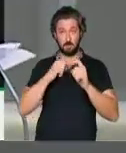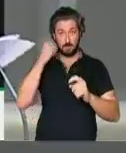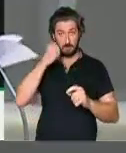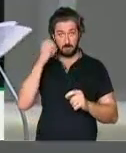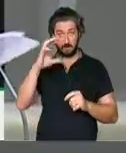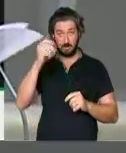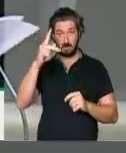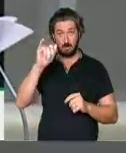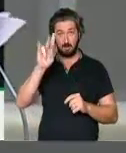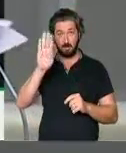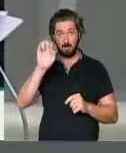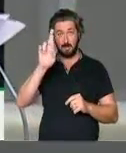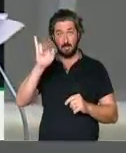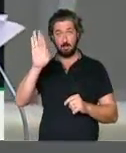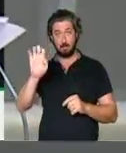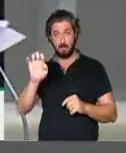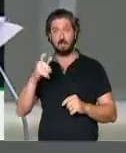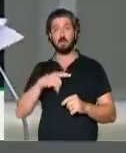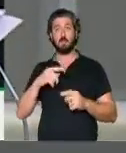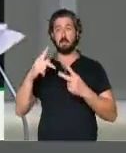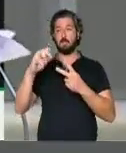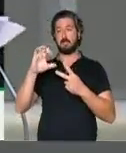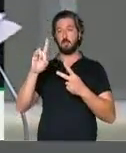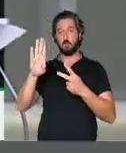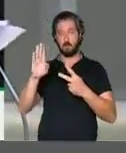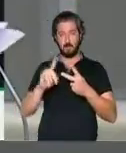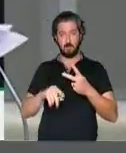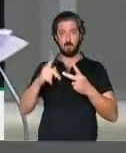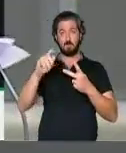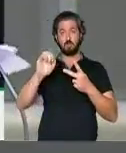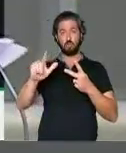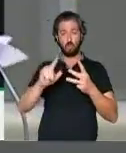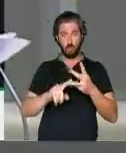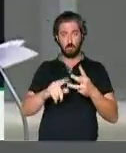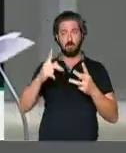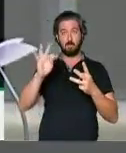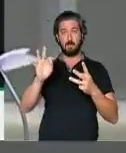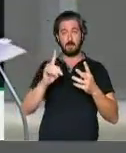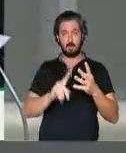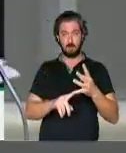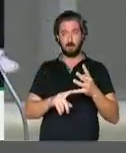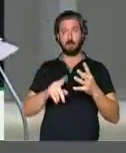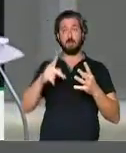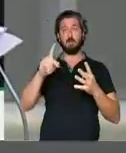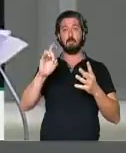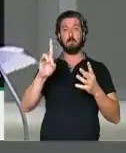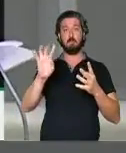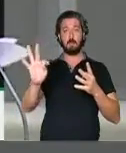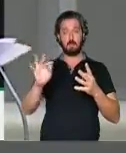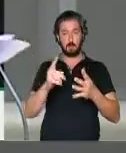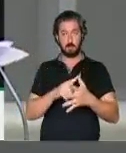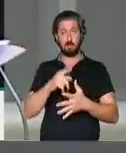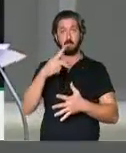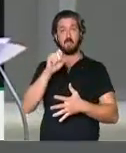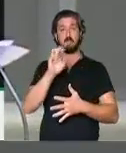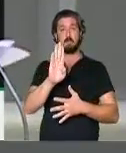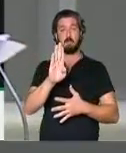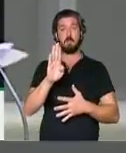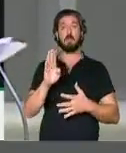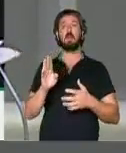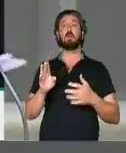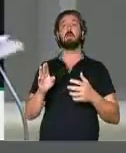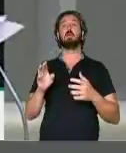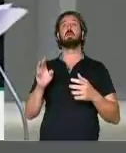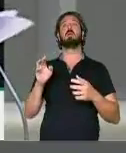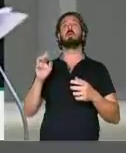senador Capi, agrega o PCdoB, o PSOL, o PT, o PDT, PSB